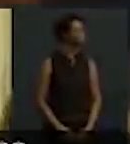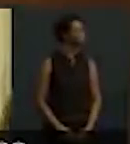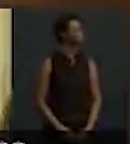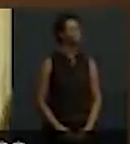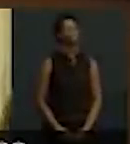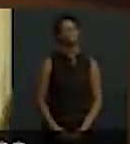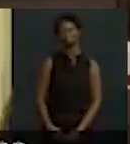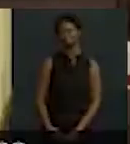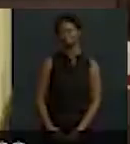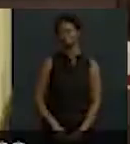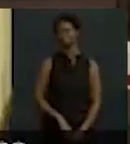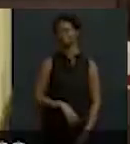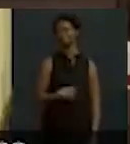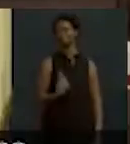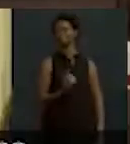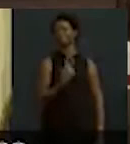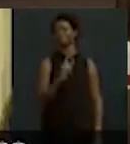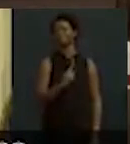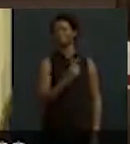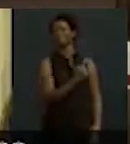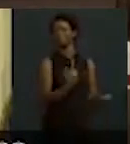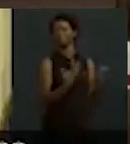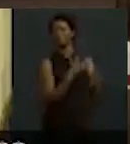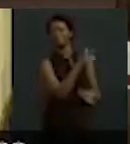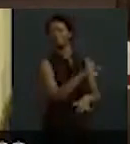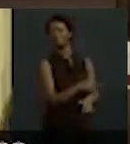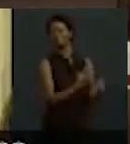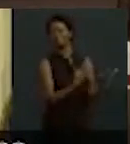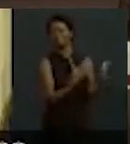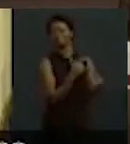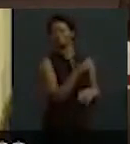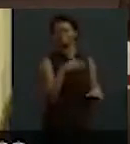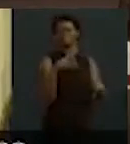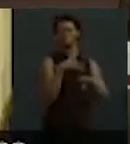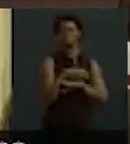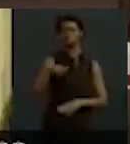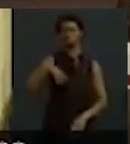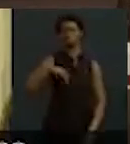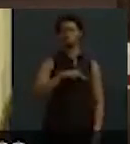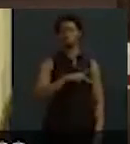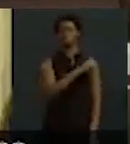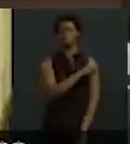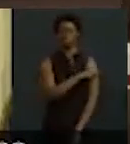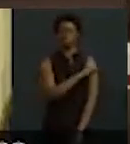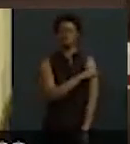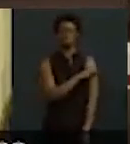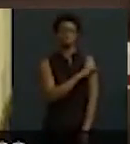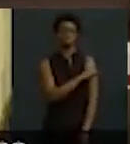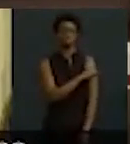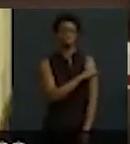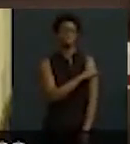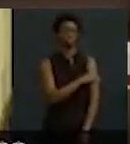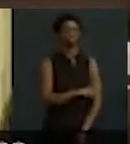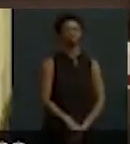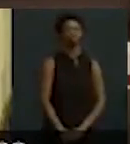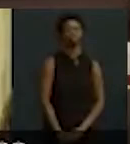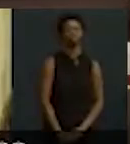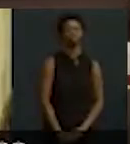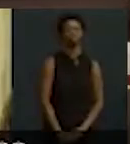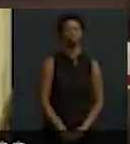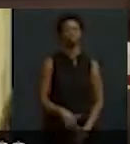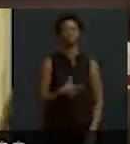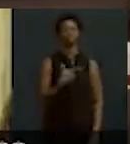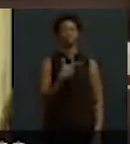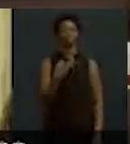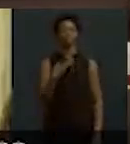Nossa próxima homenageada ingressou no Ministério Público do Estado do Rio de Janeiro no auge dos seus